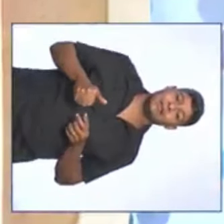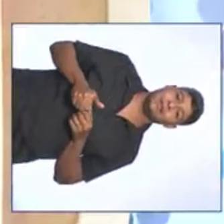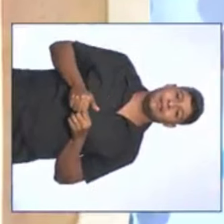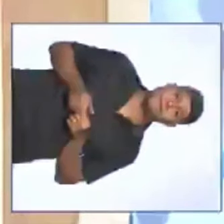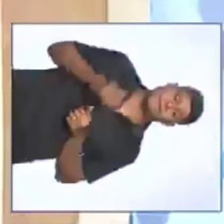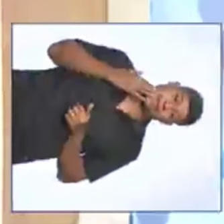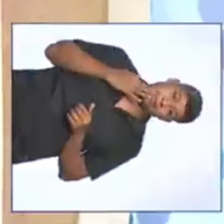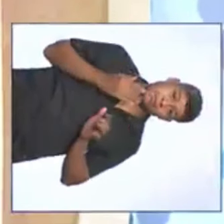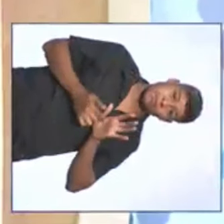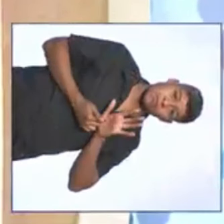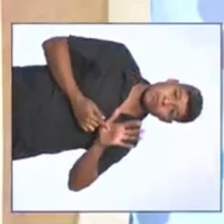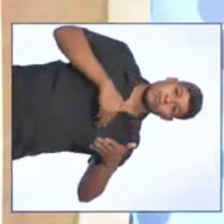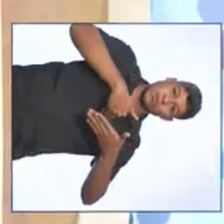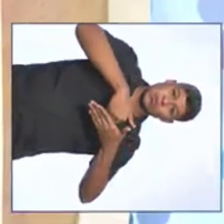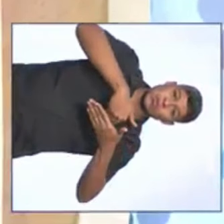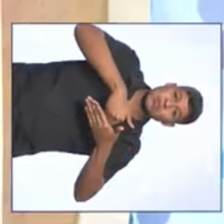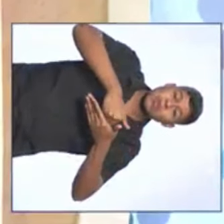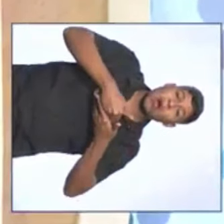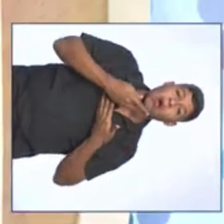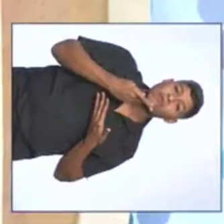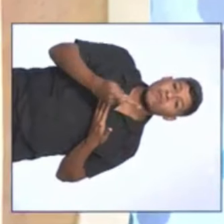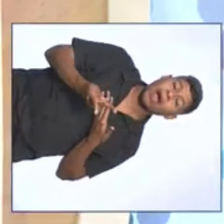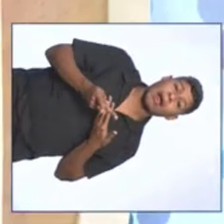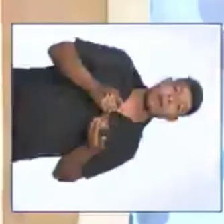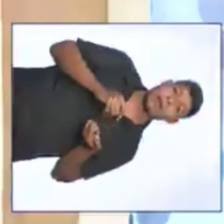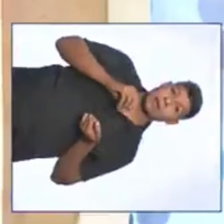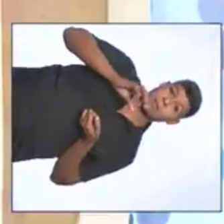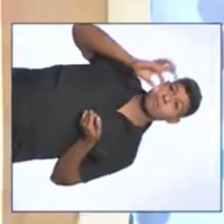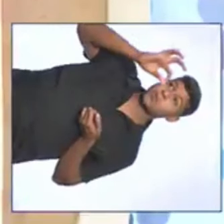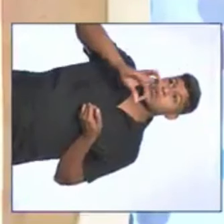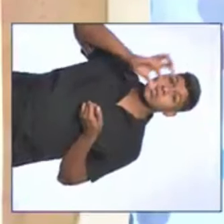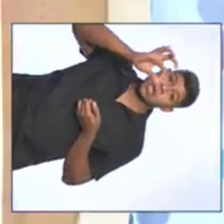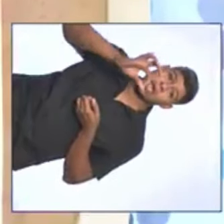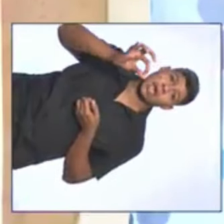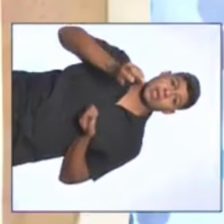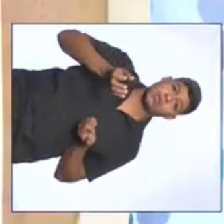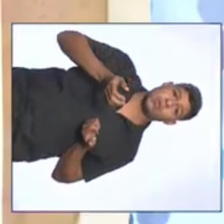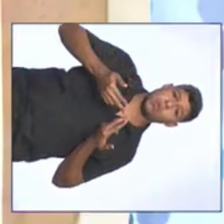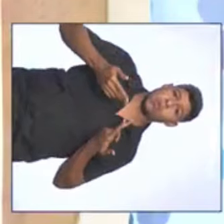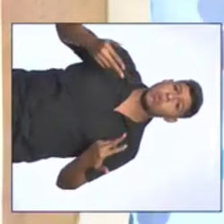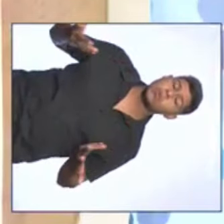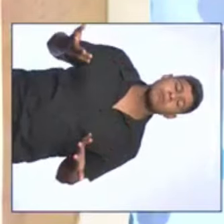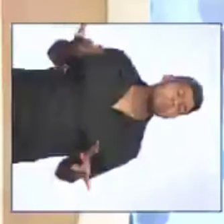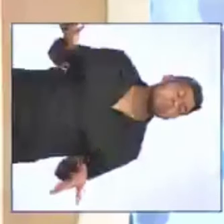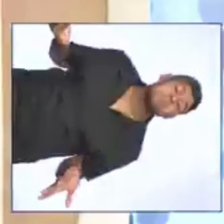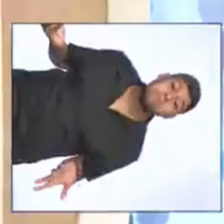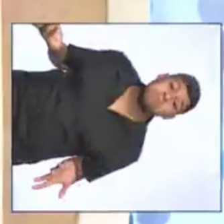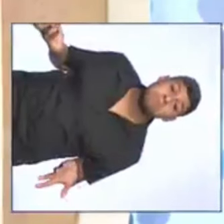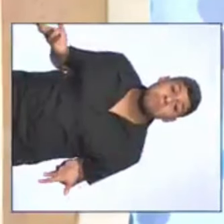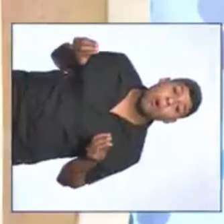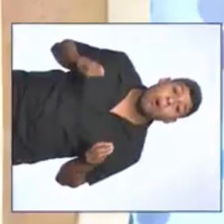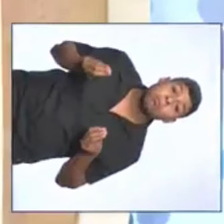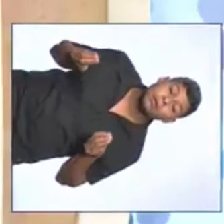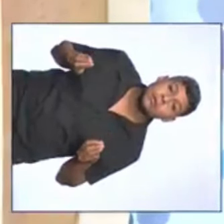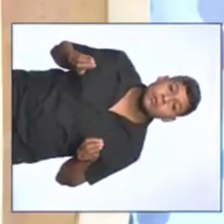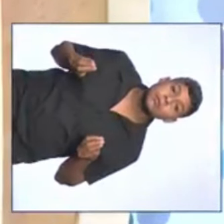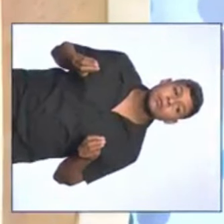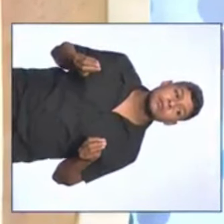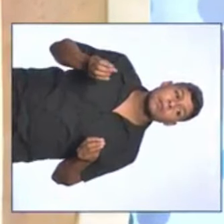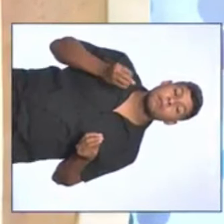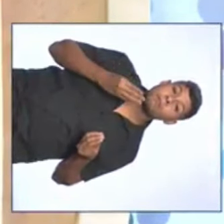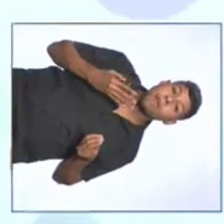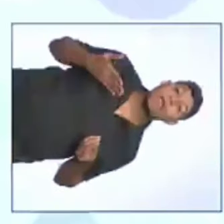Quando aparece lá no jogo de futebol falando Ficou tantos por cento com a bola e com a posse de bola. E aí? Sejam bem